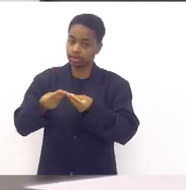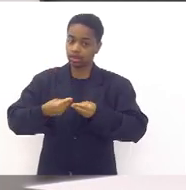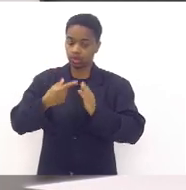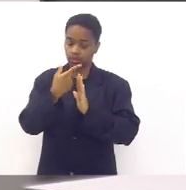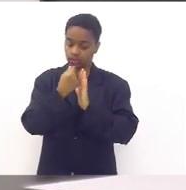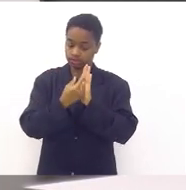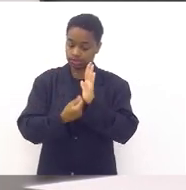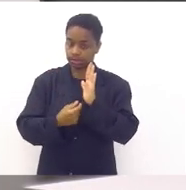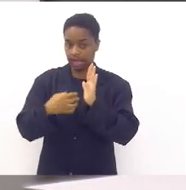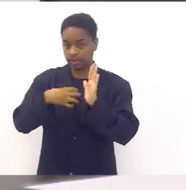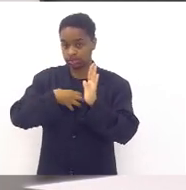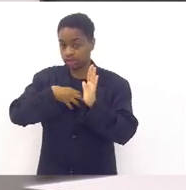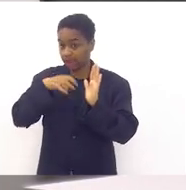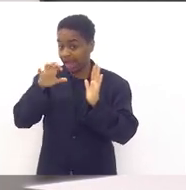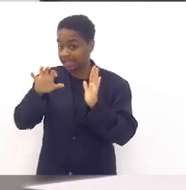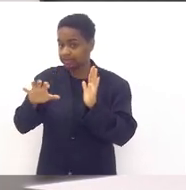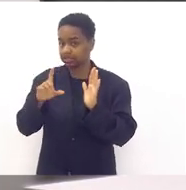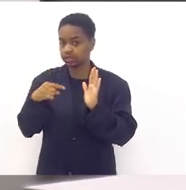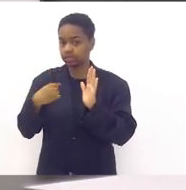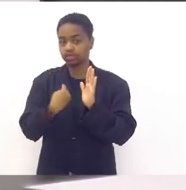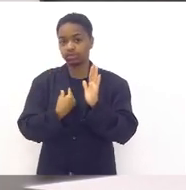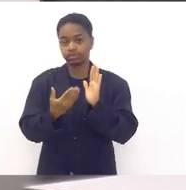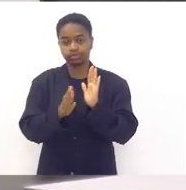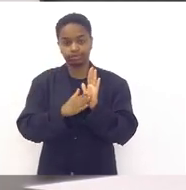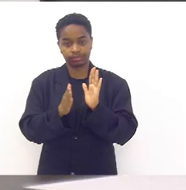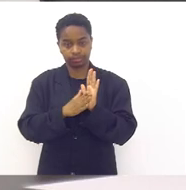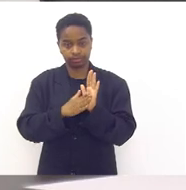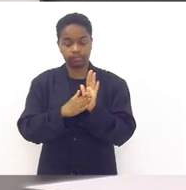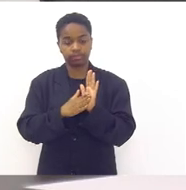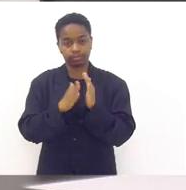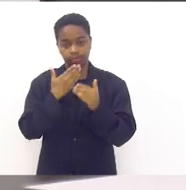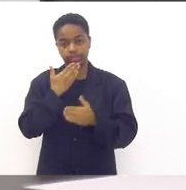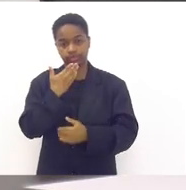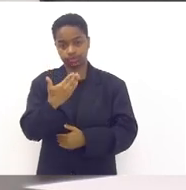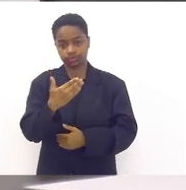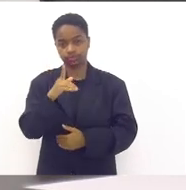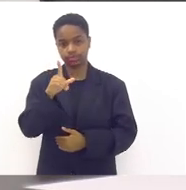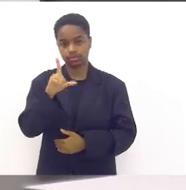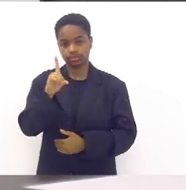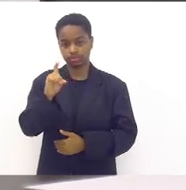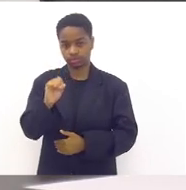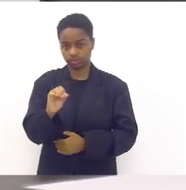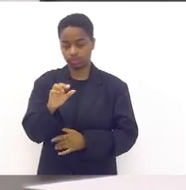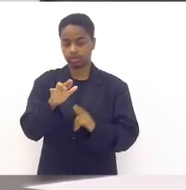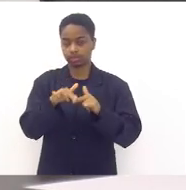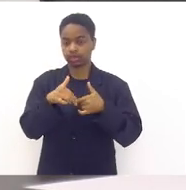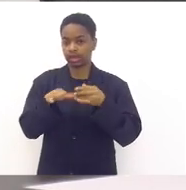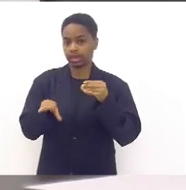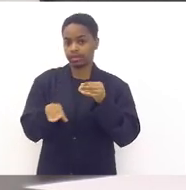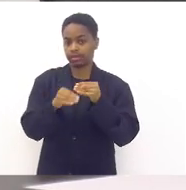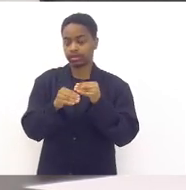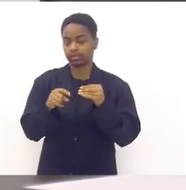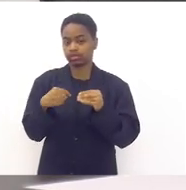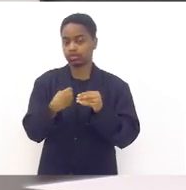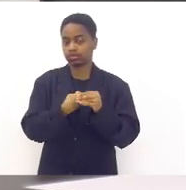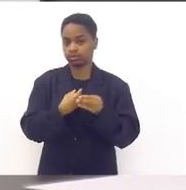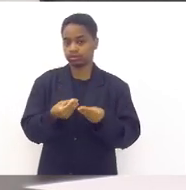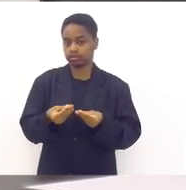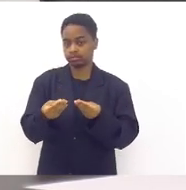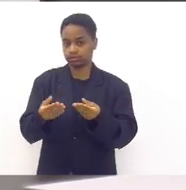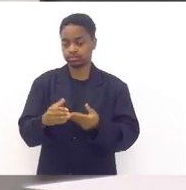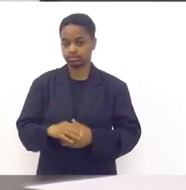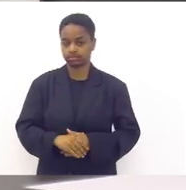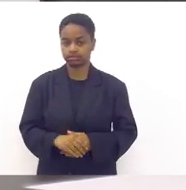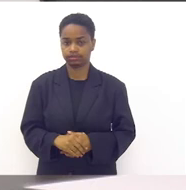a forma como foi preconizado na LDO através de uma emenda que nós apresentamos.